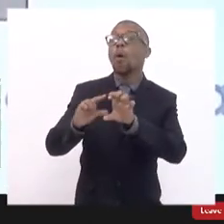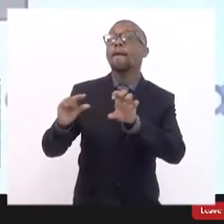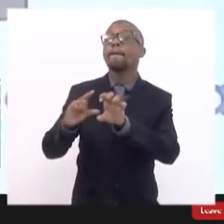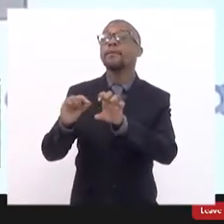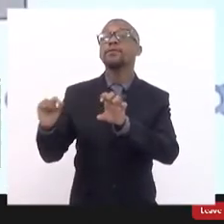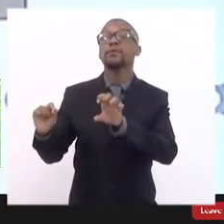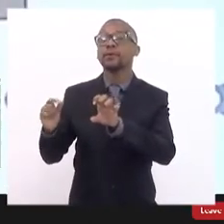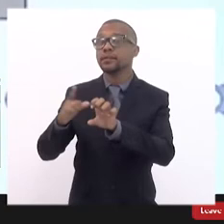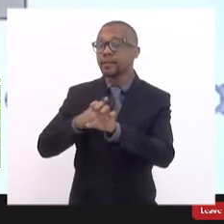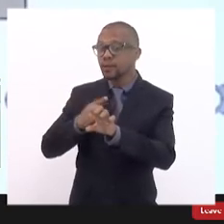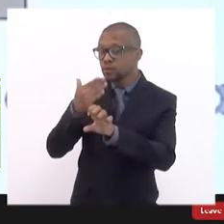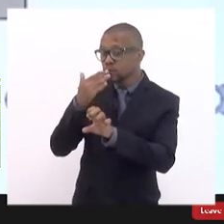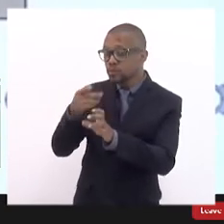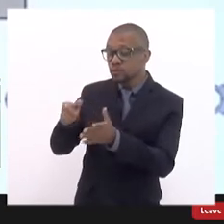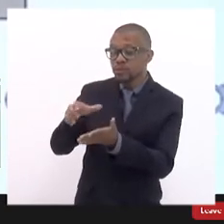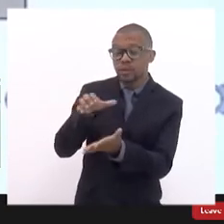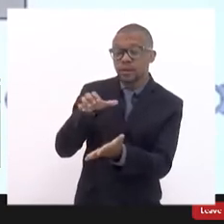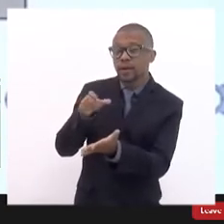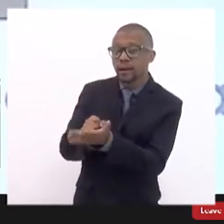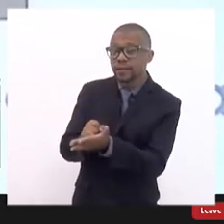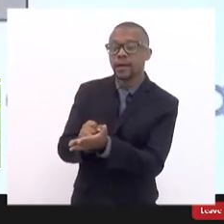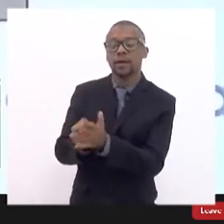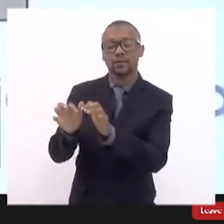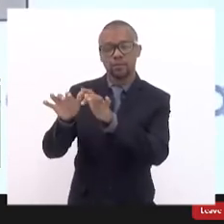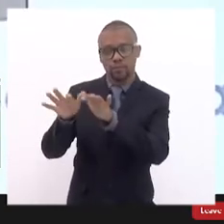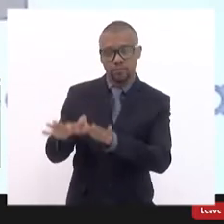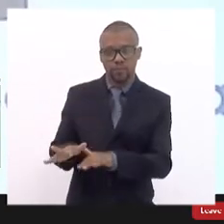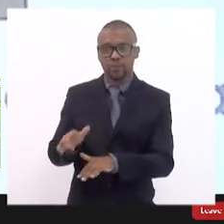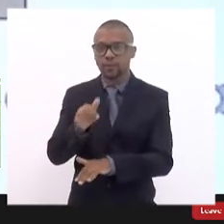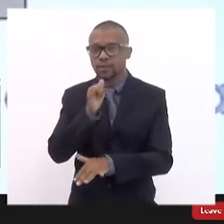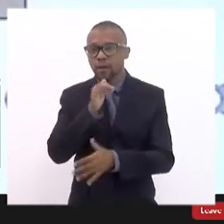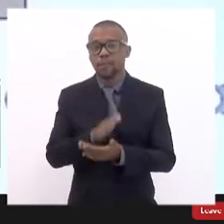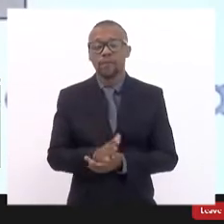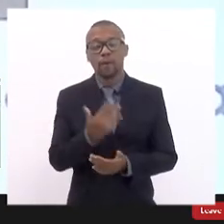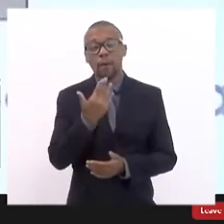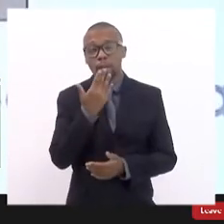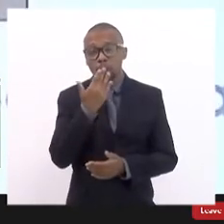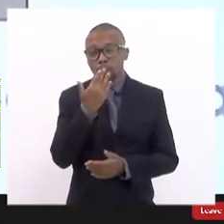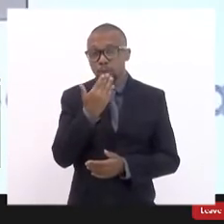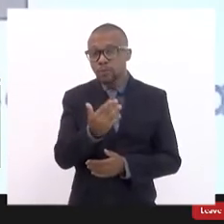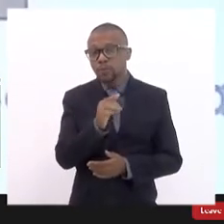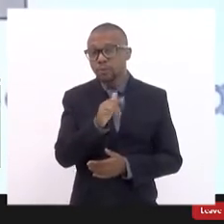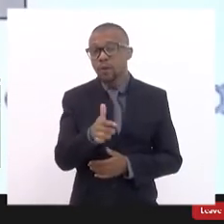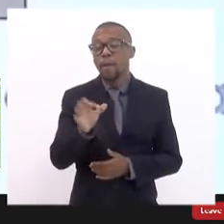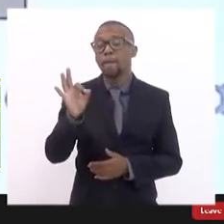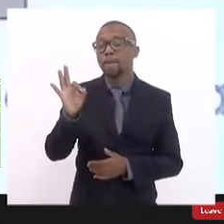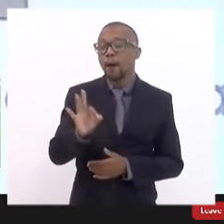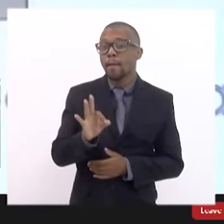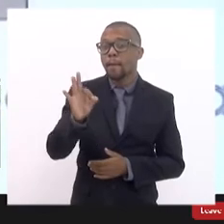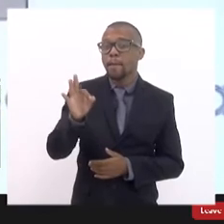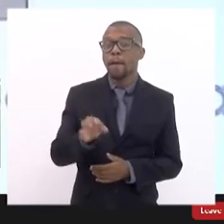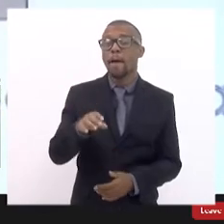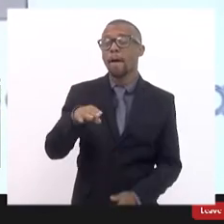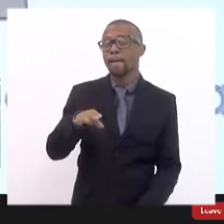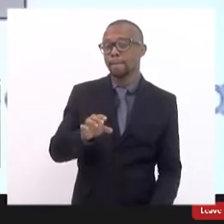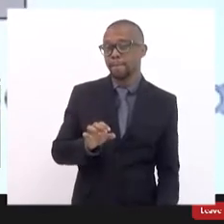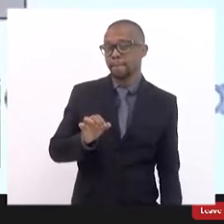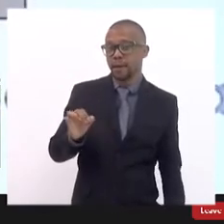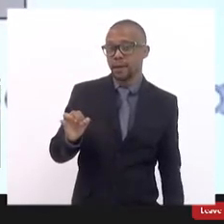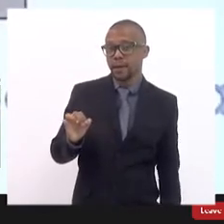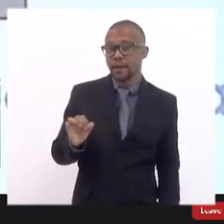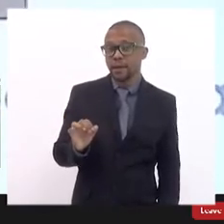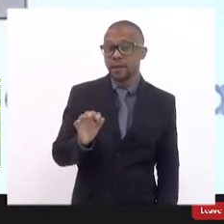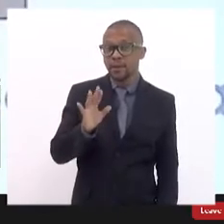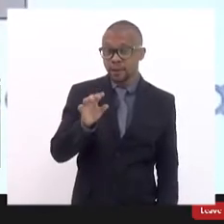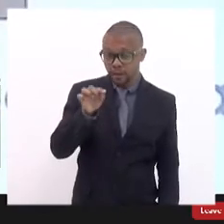de cadastro. Então, não é da... Por exemplo, eu peguei o microcrédito como MEI, mas o MEI não é